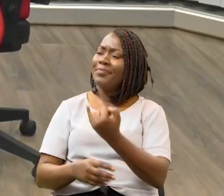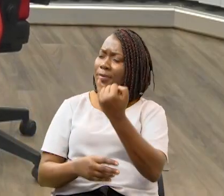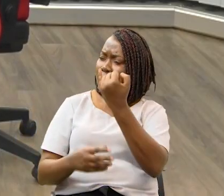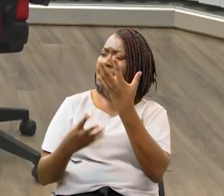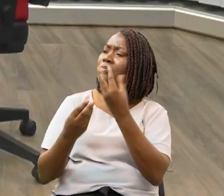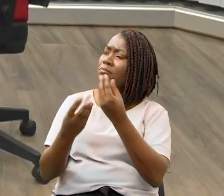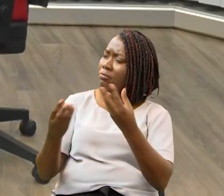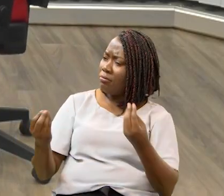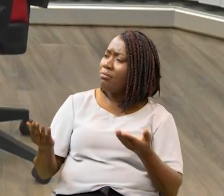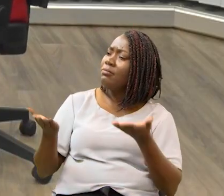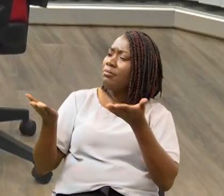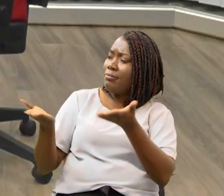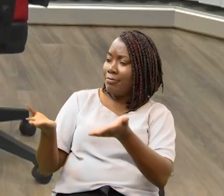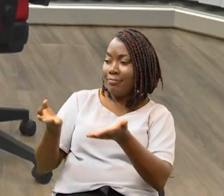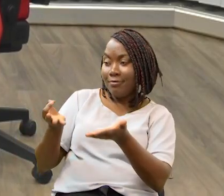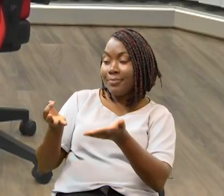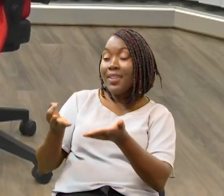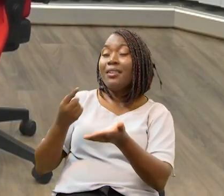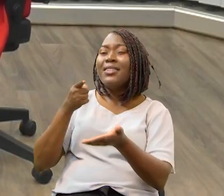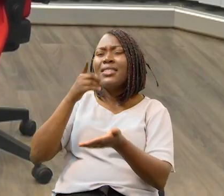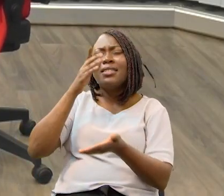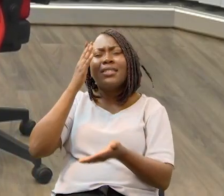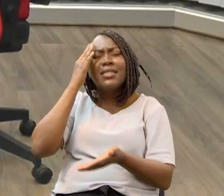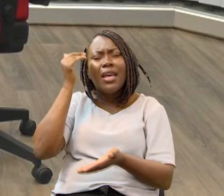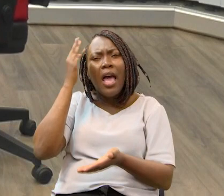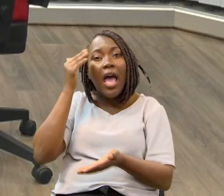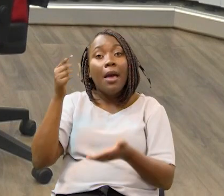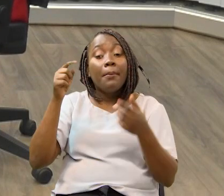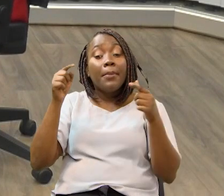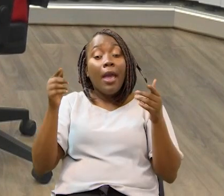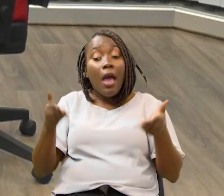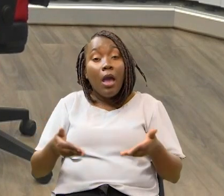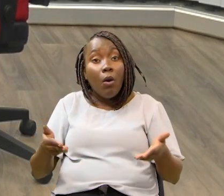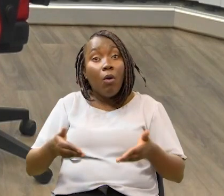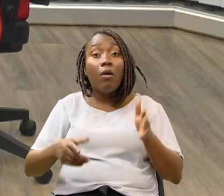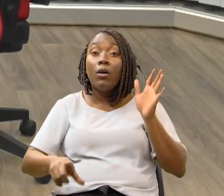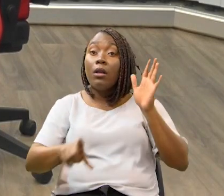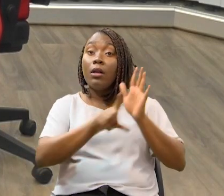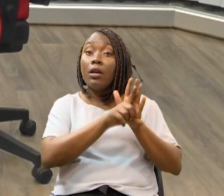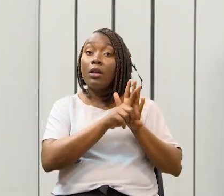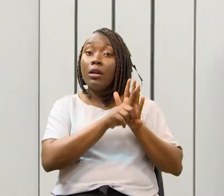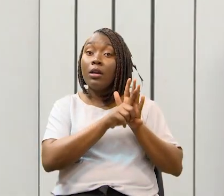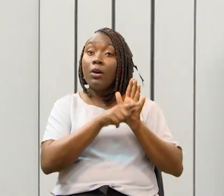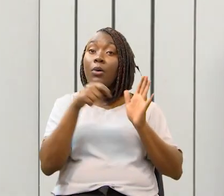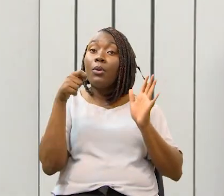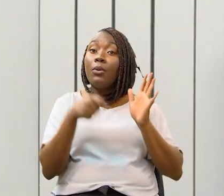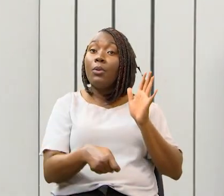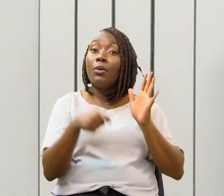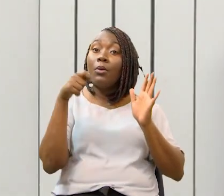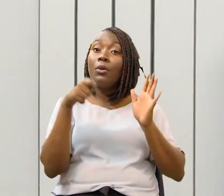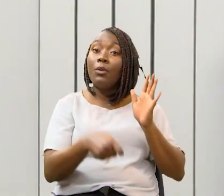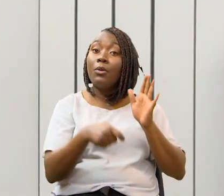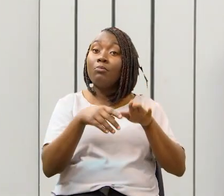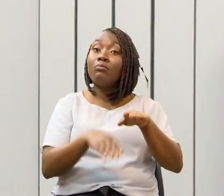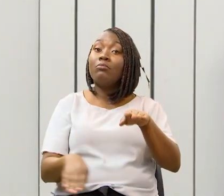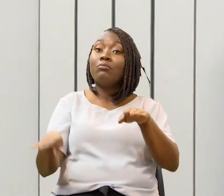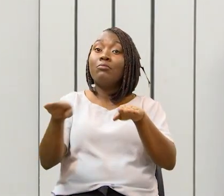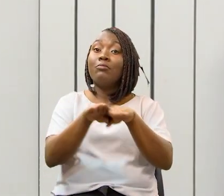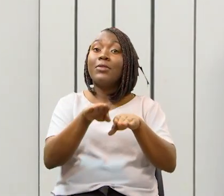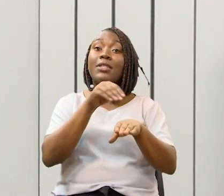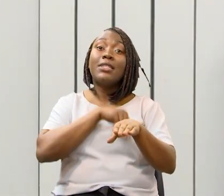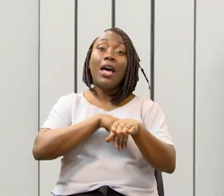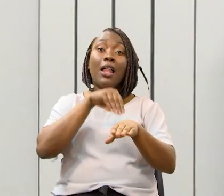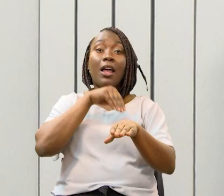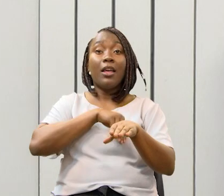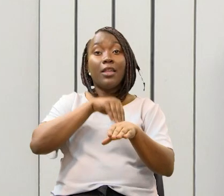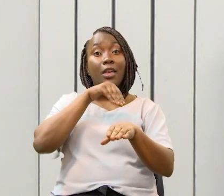Importante demais que isso aconteça, Sim. né? E você sabia que agora é lei, né, a obrigatoriedade de